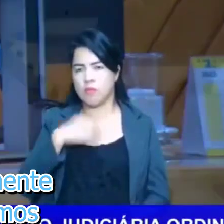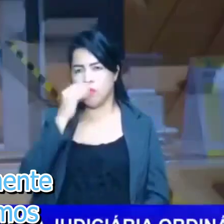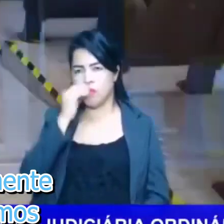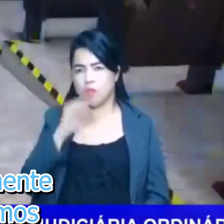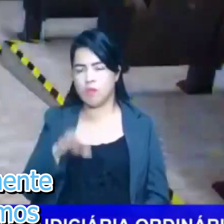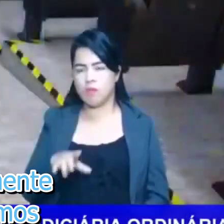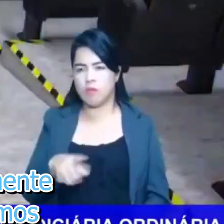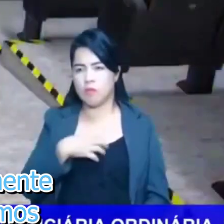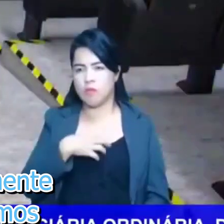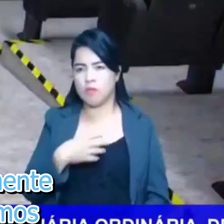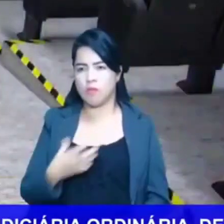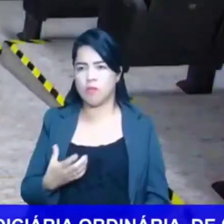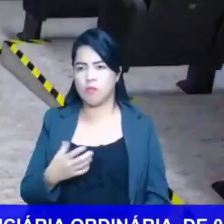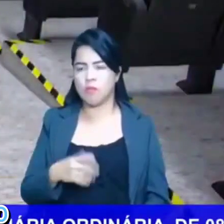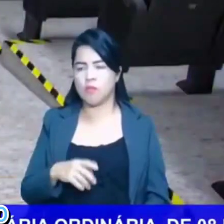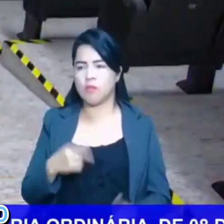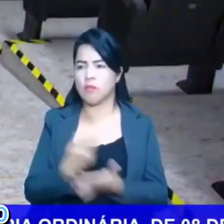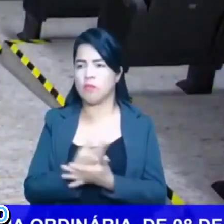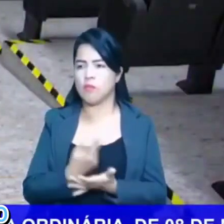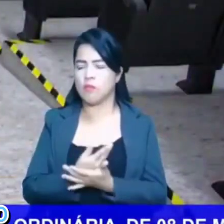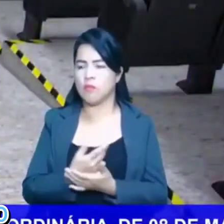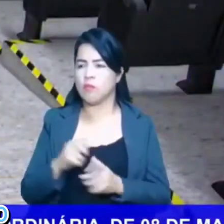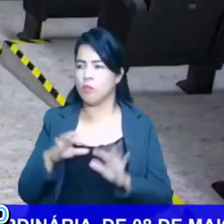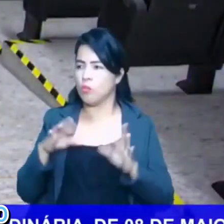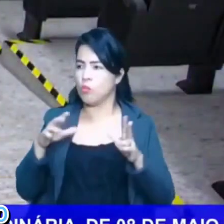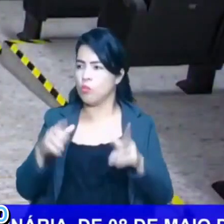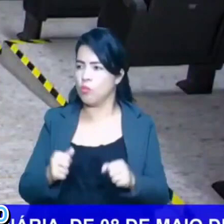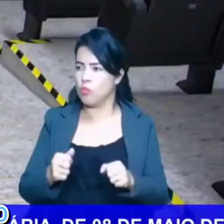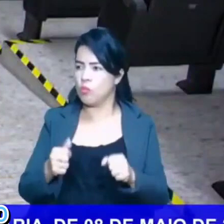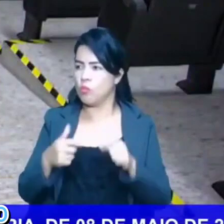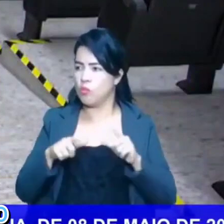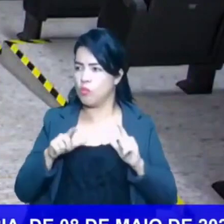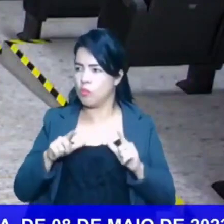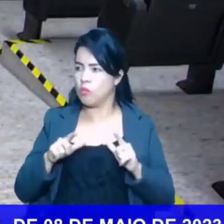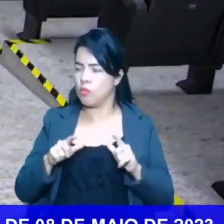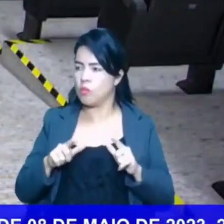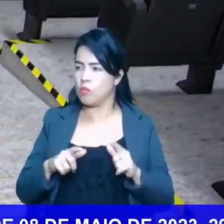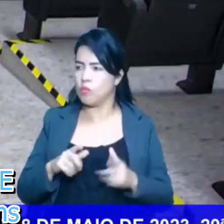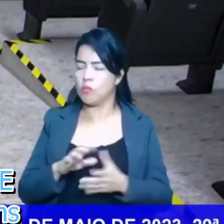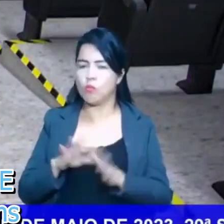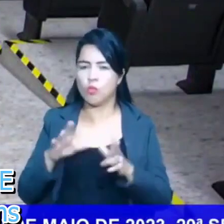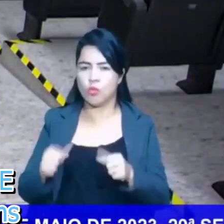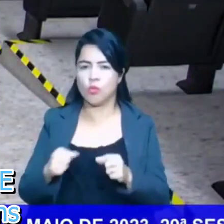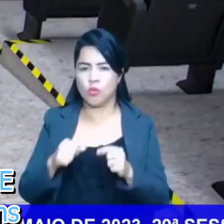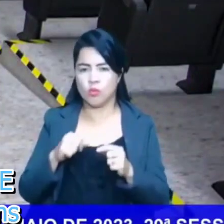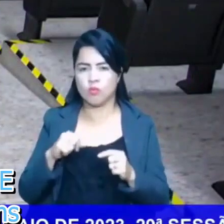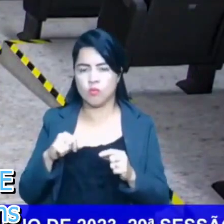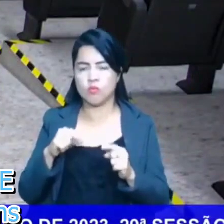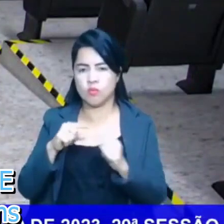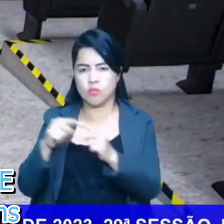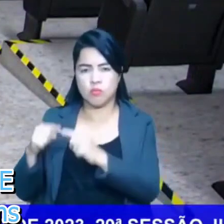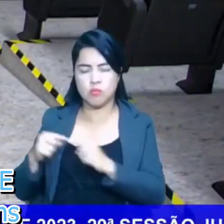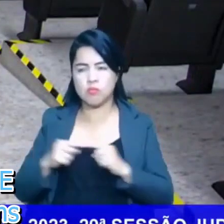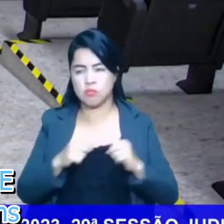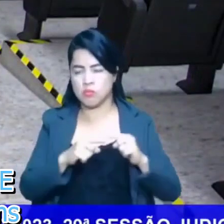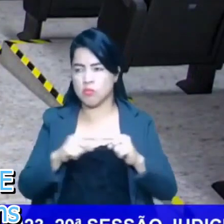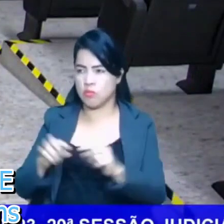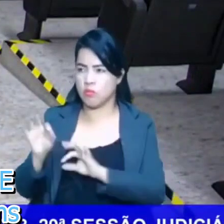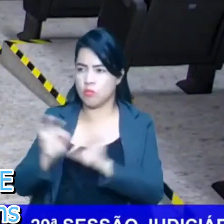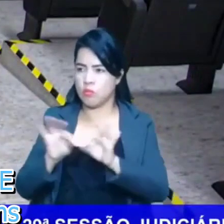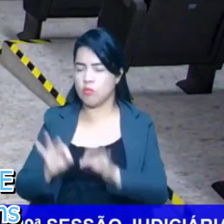Perfeito. Então, fazemos a correção da certidão. Imagine todos de acordo? Plenário, então, fazer a correção da certidão, tá bom? De